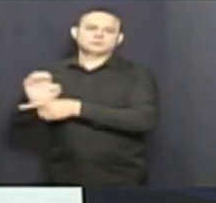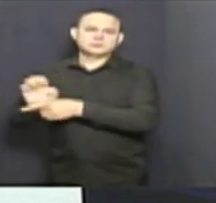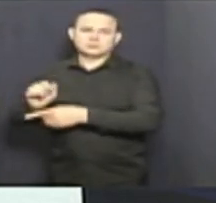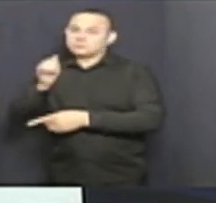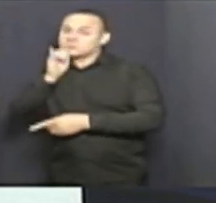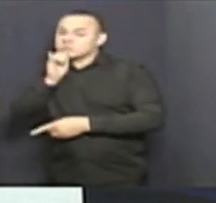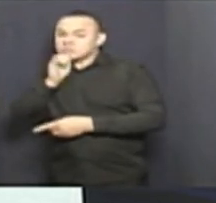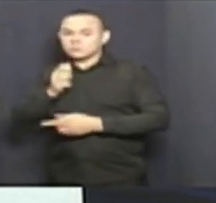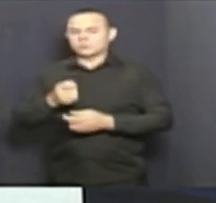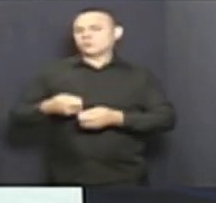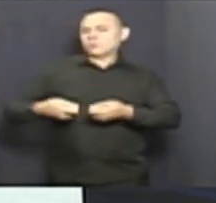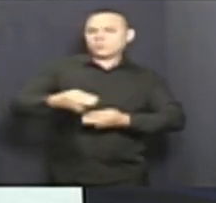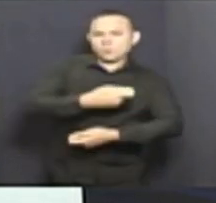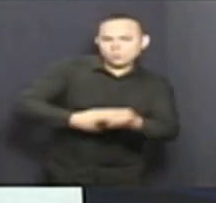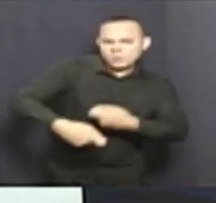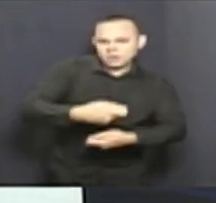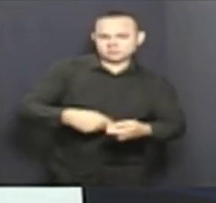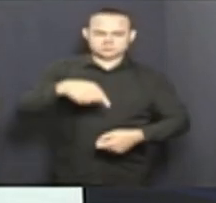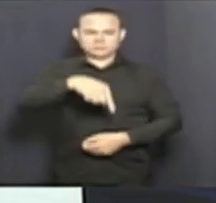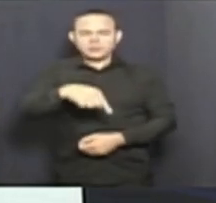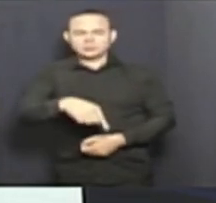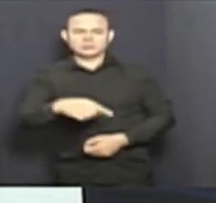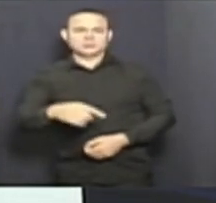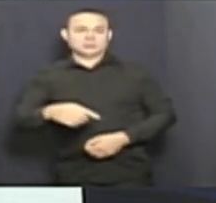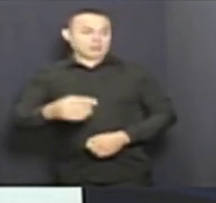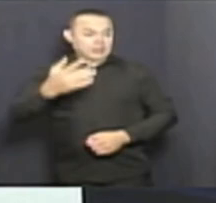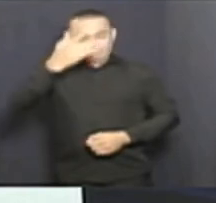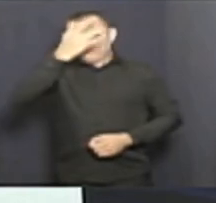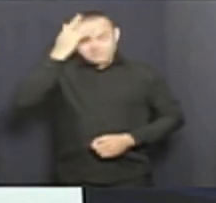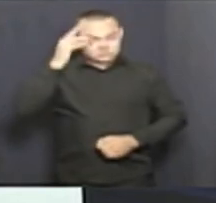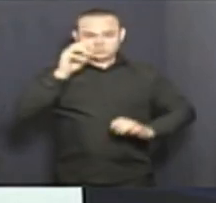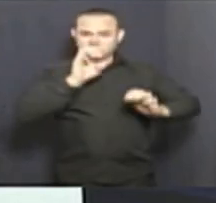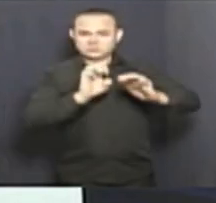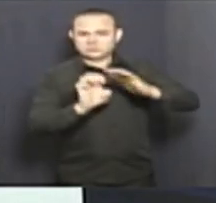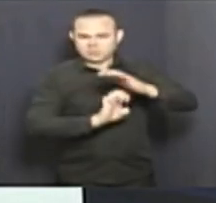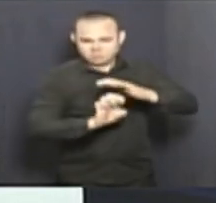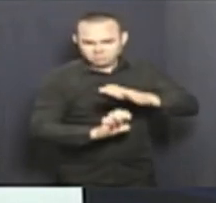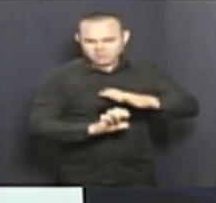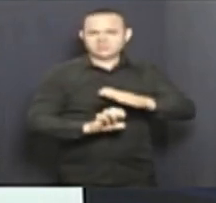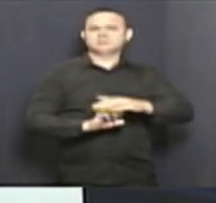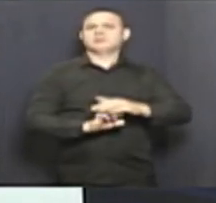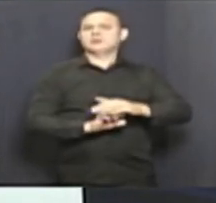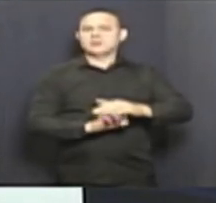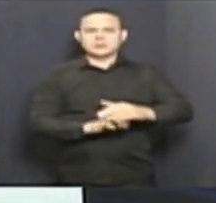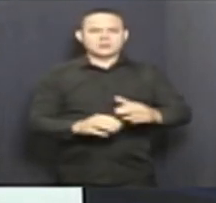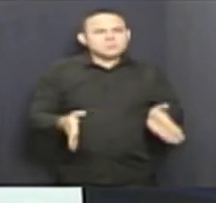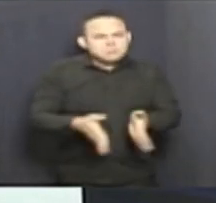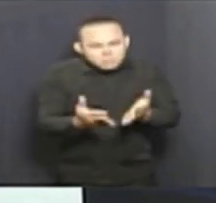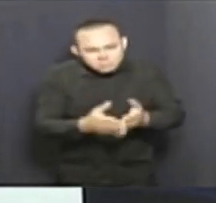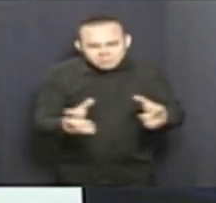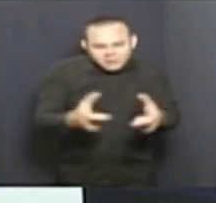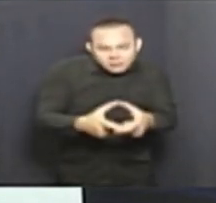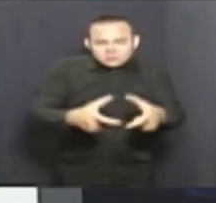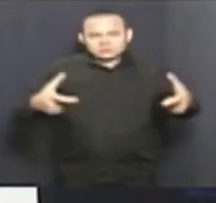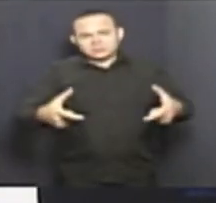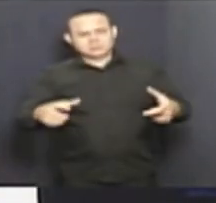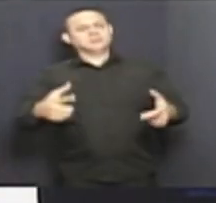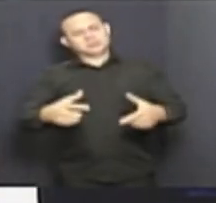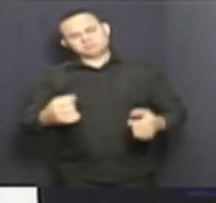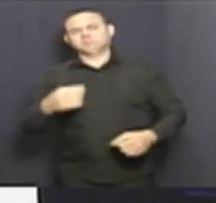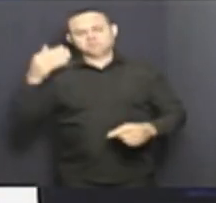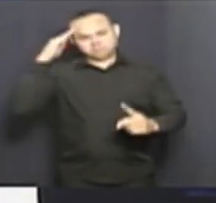mércio a nossa avaliação pequeno e médio empresário serão as nossas prioridades que são grandes geradores de empregos